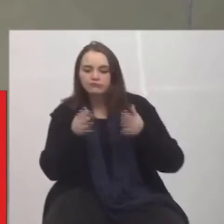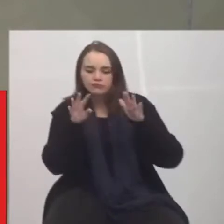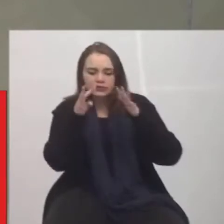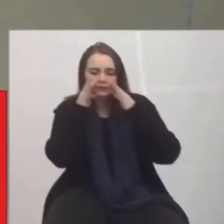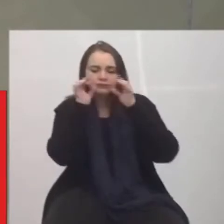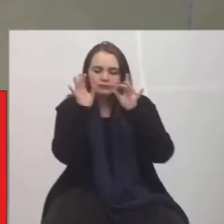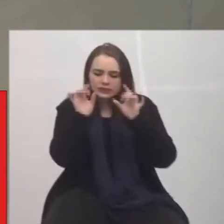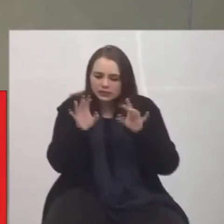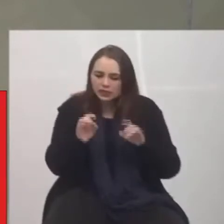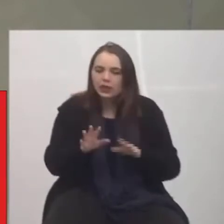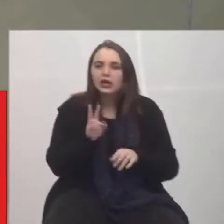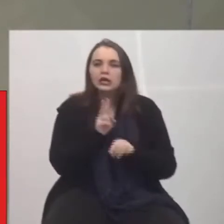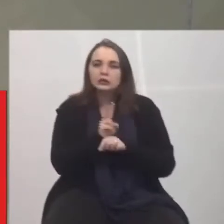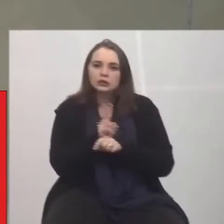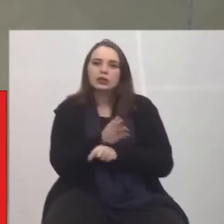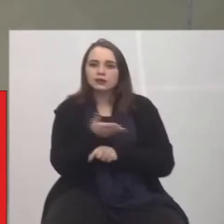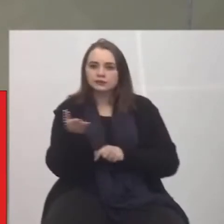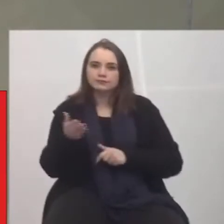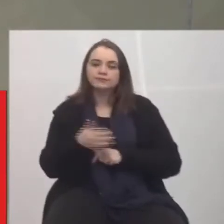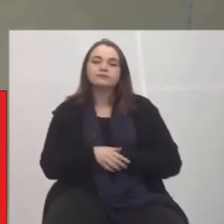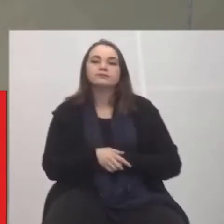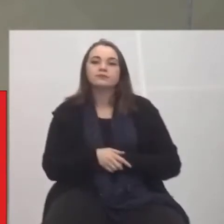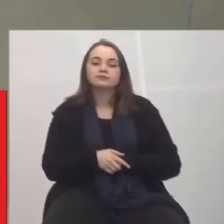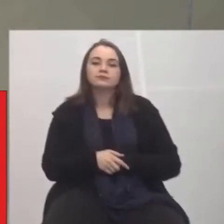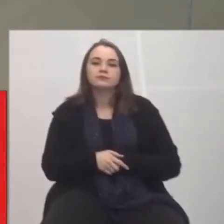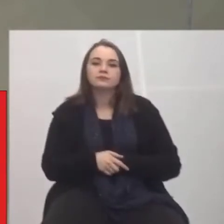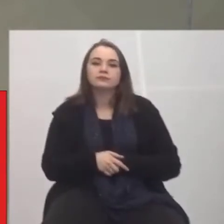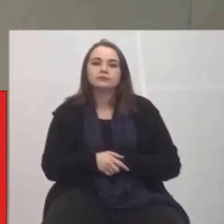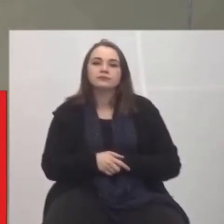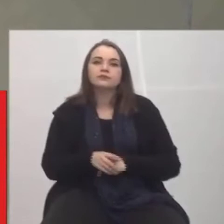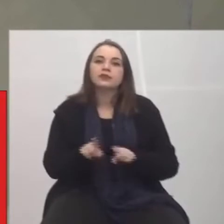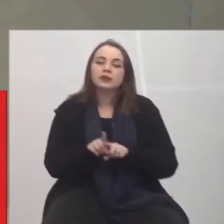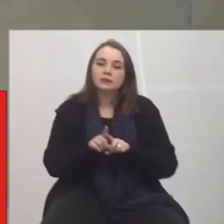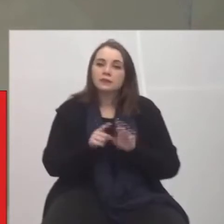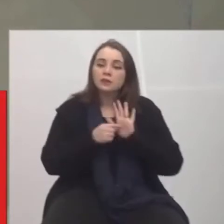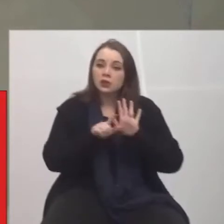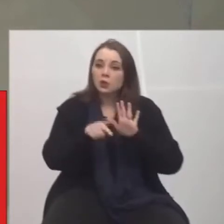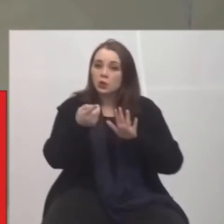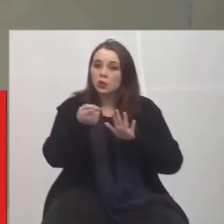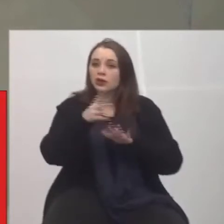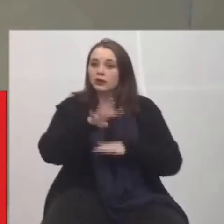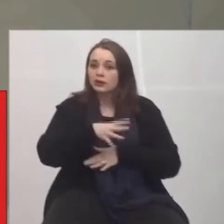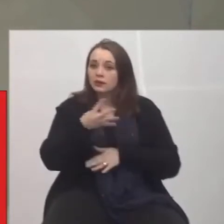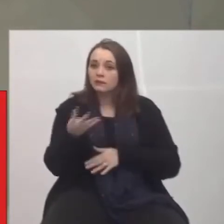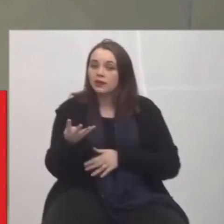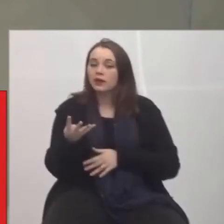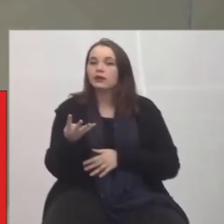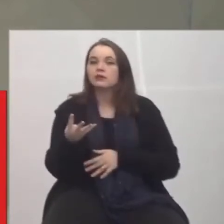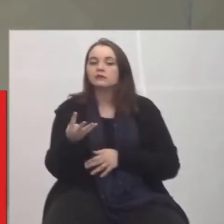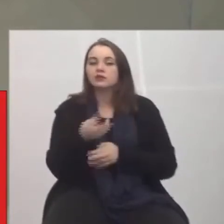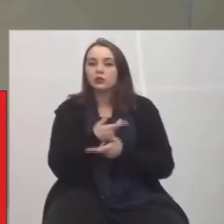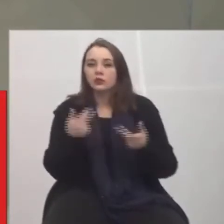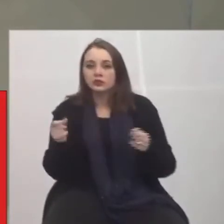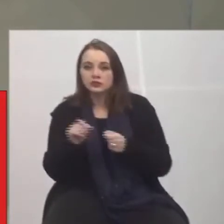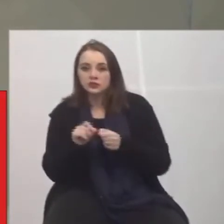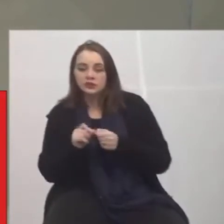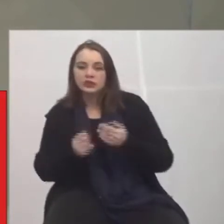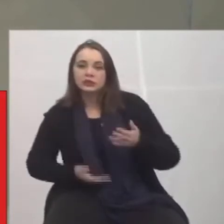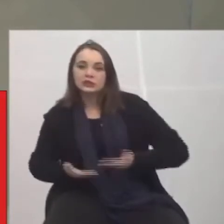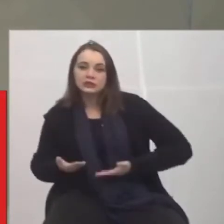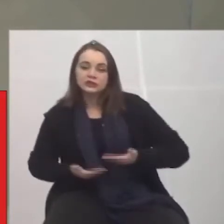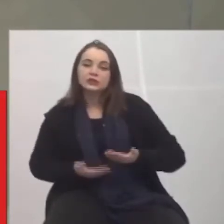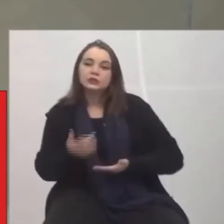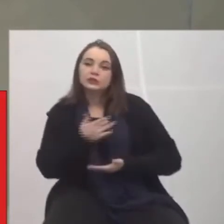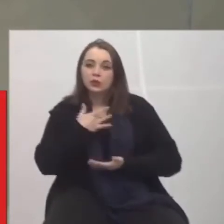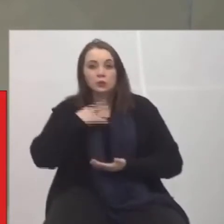a demanda e cuidado, tá? Então, aqui também segue outra tabela de produção do serviço de